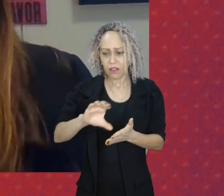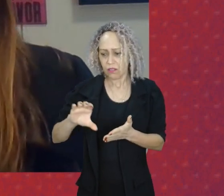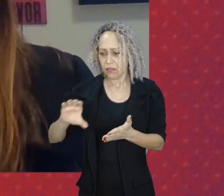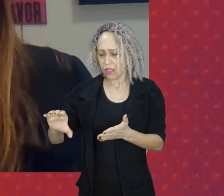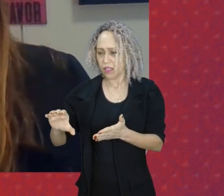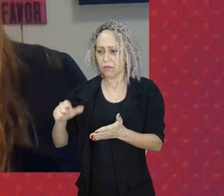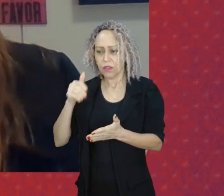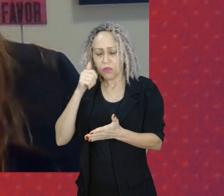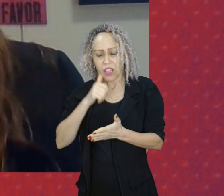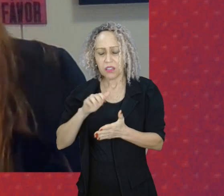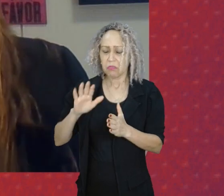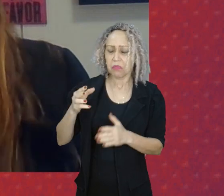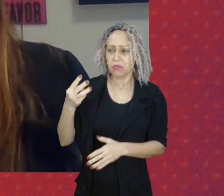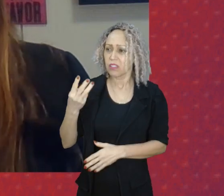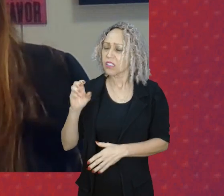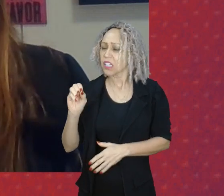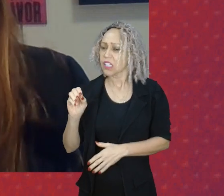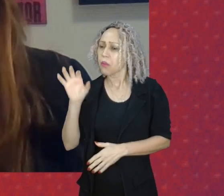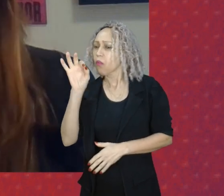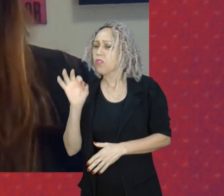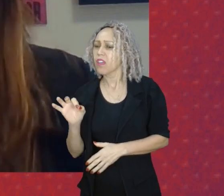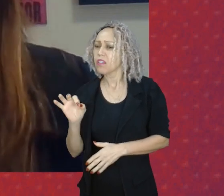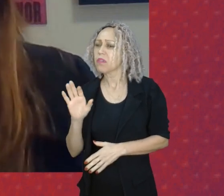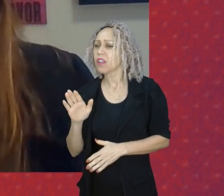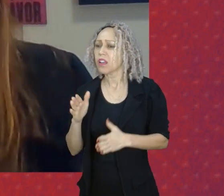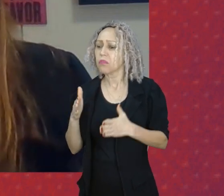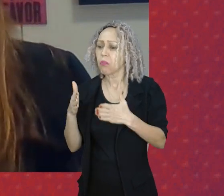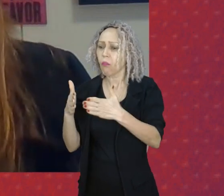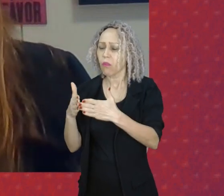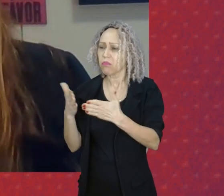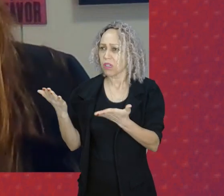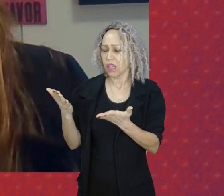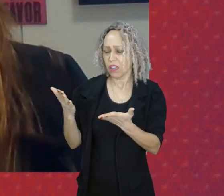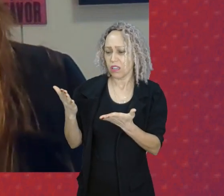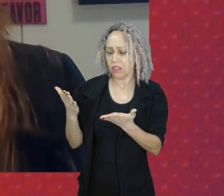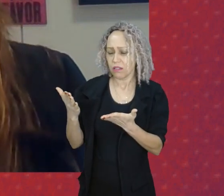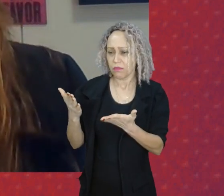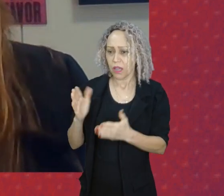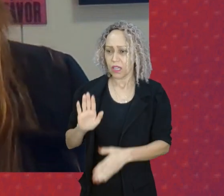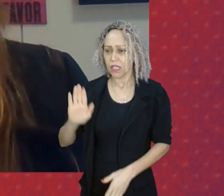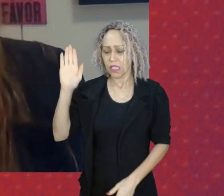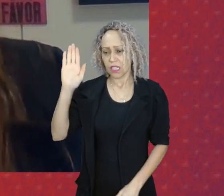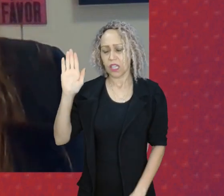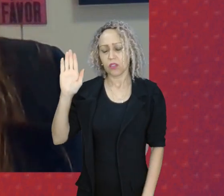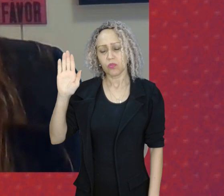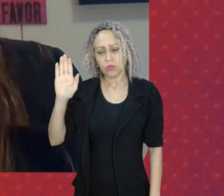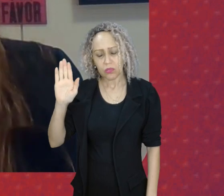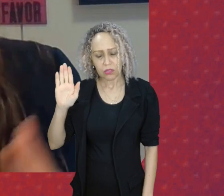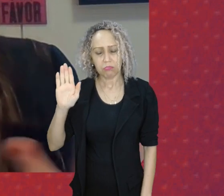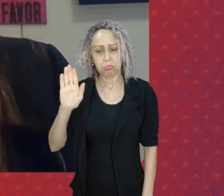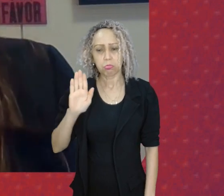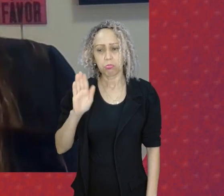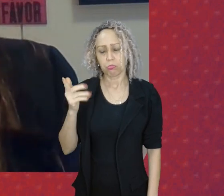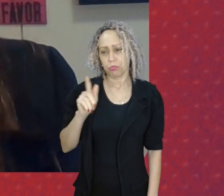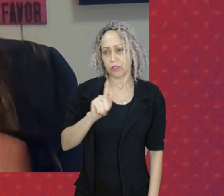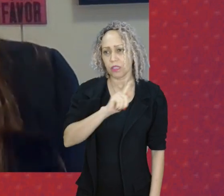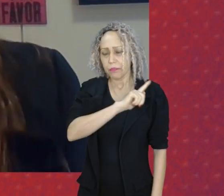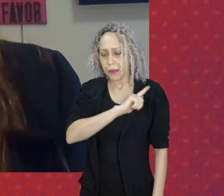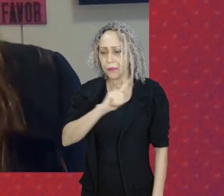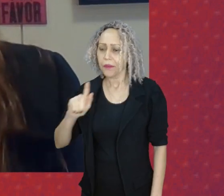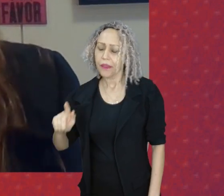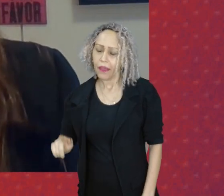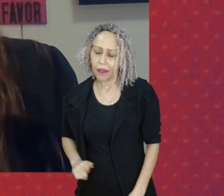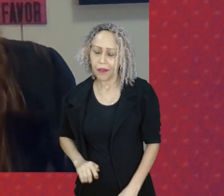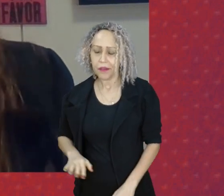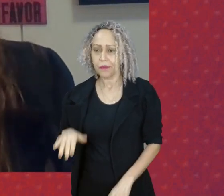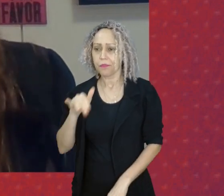de recursos financeiros para candidaturas majoritárias. Então, o que significa? Que, por exemplo, vamos dar um